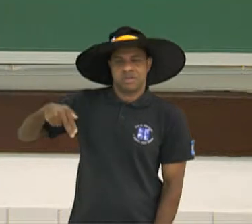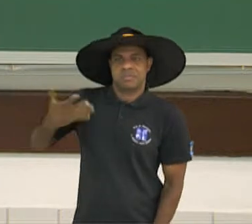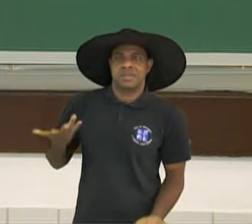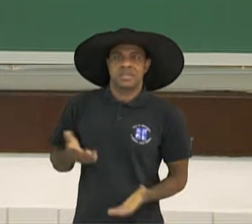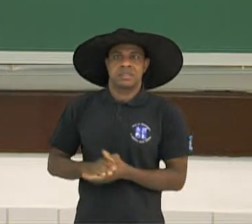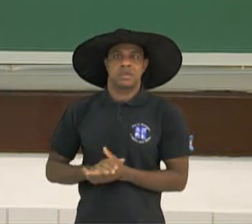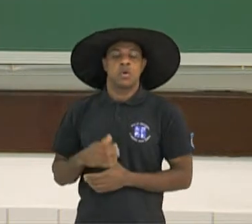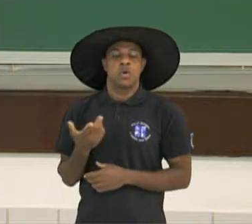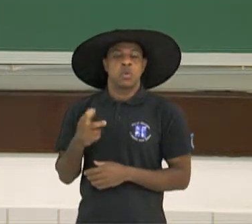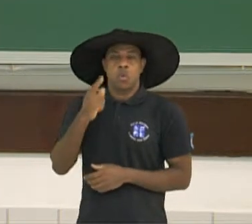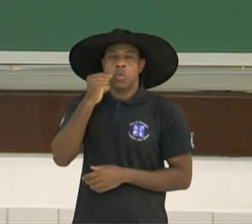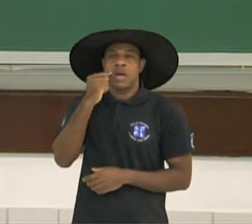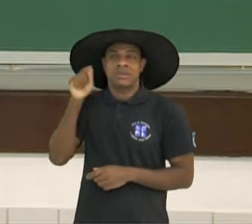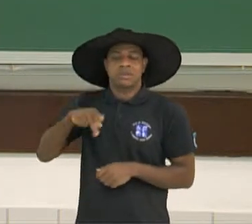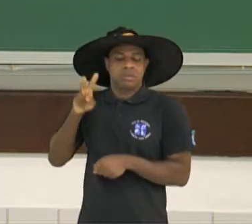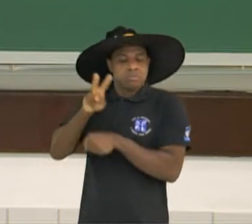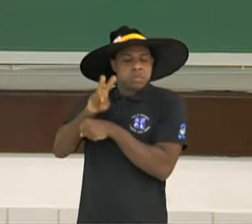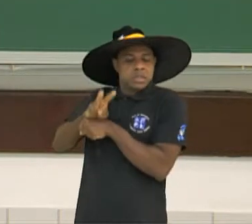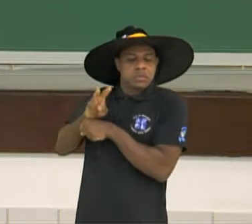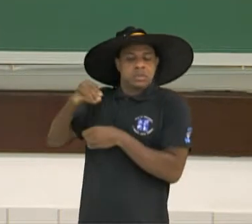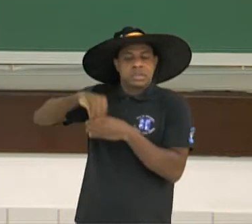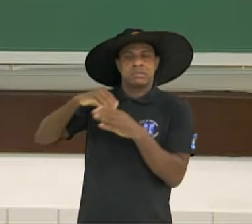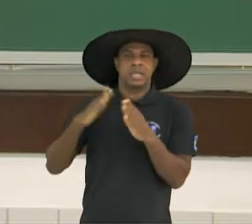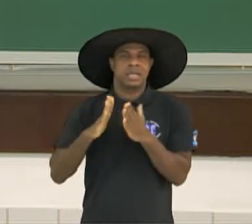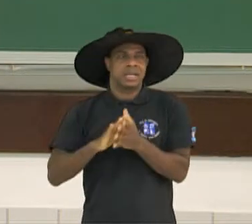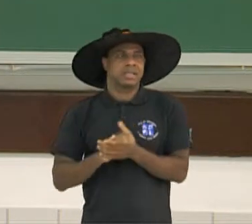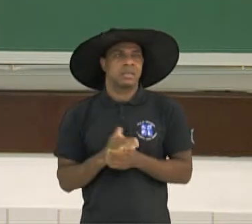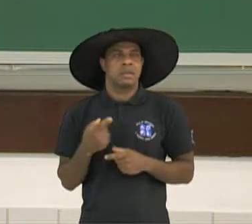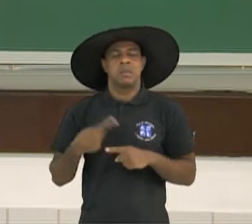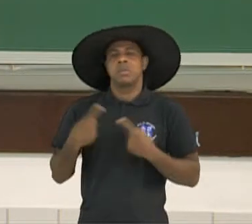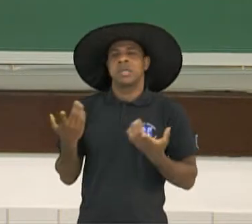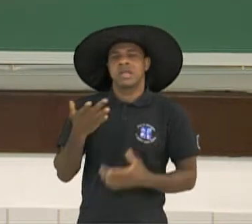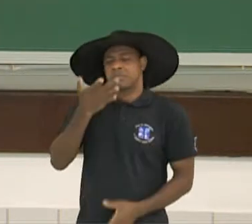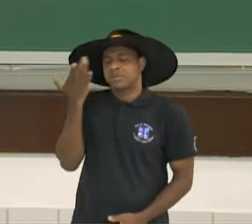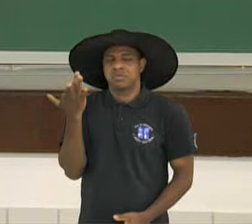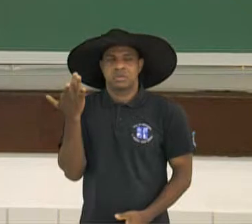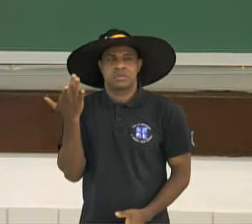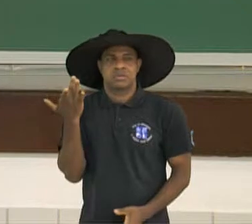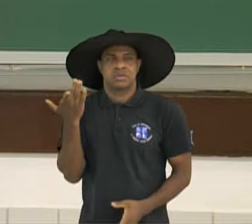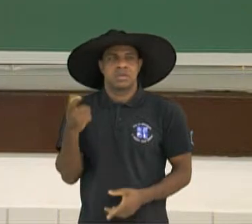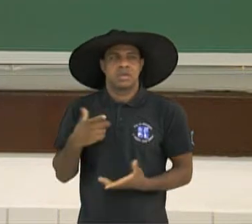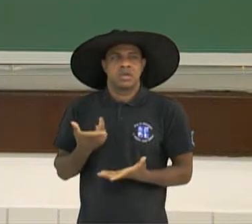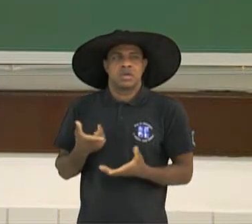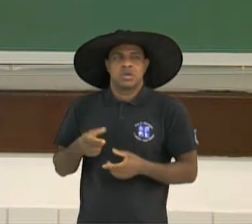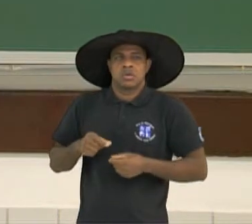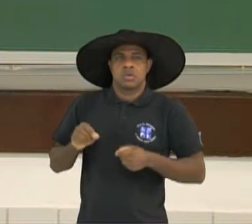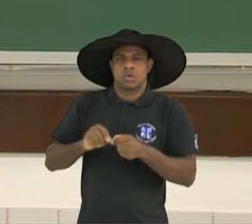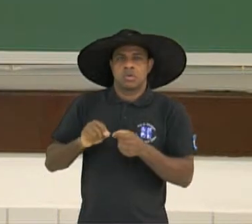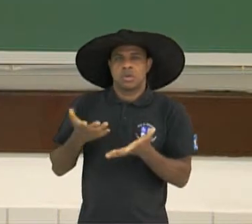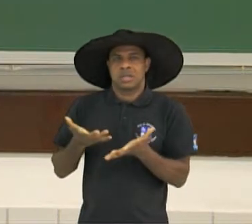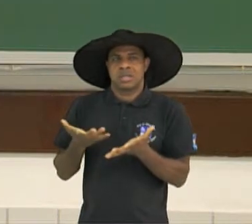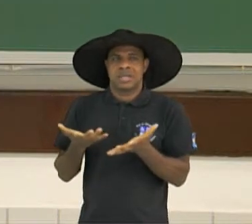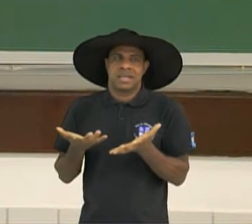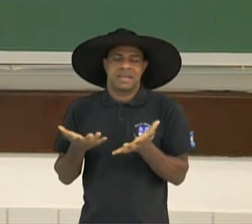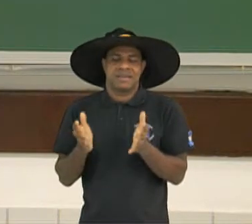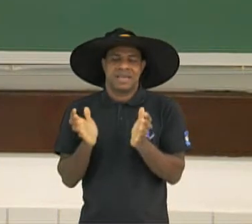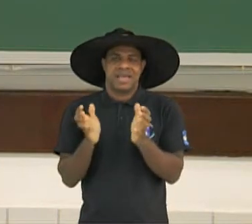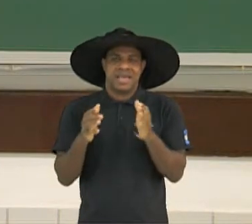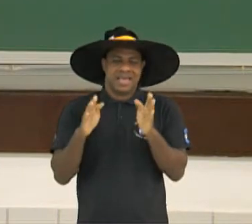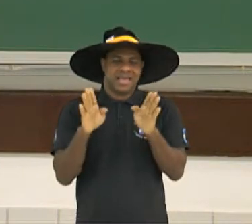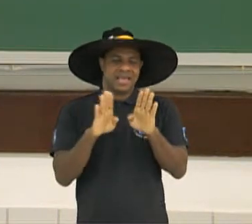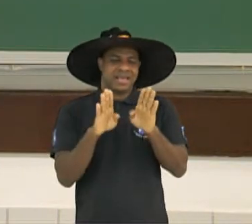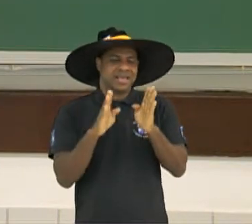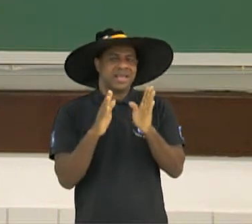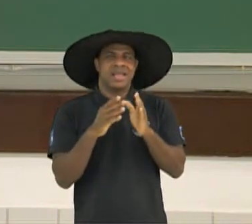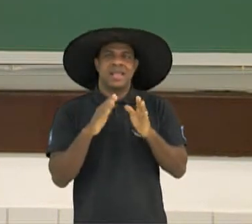um protetor dentro da casa. Por que as pessoas colocam, por exemplo, algumas carrancas, algumas caras feias na frente das suas casas